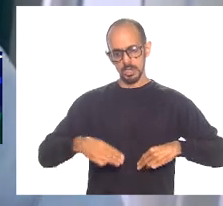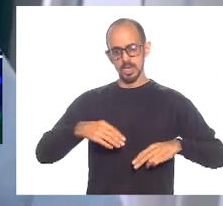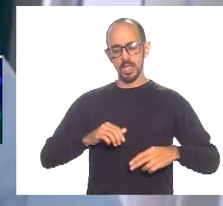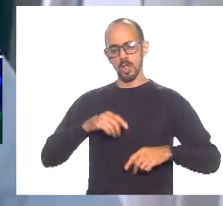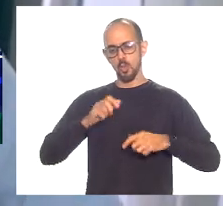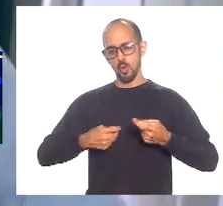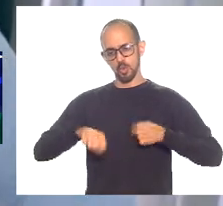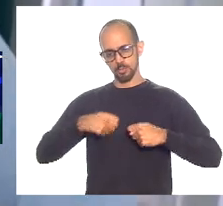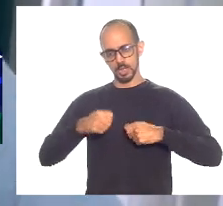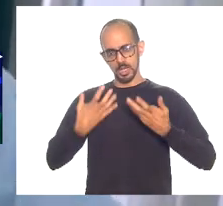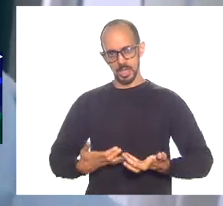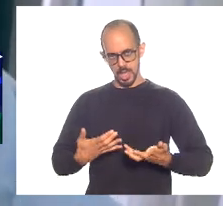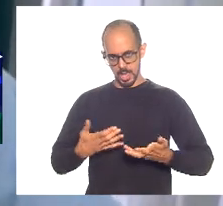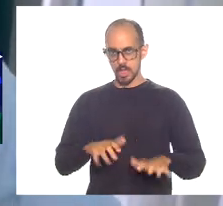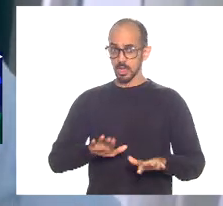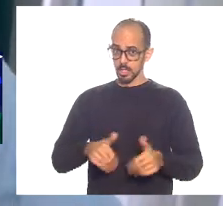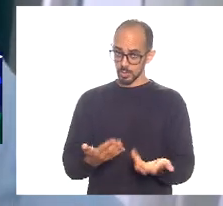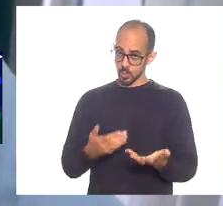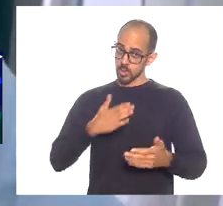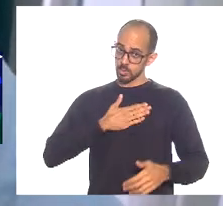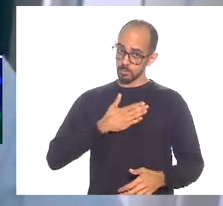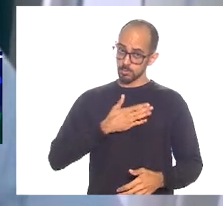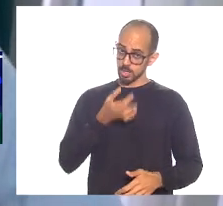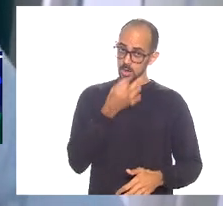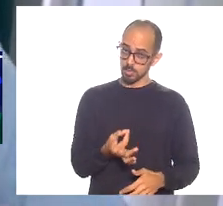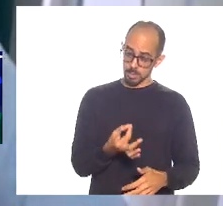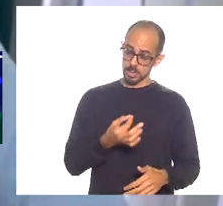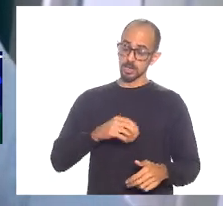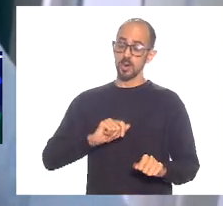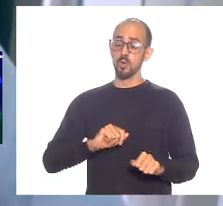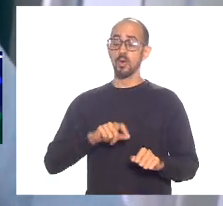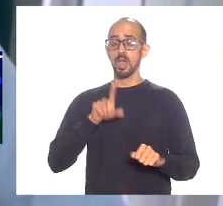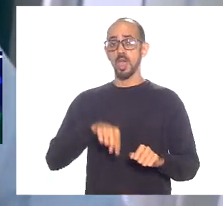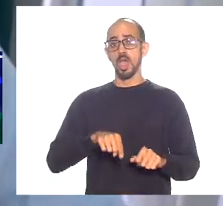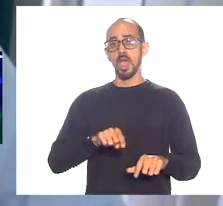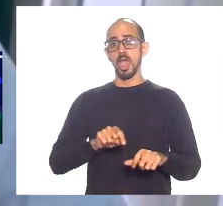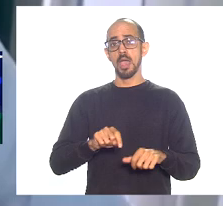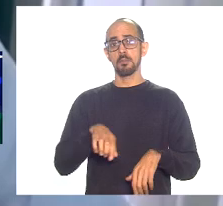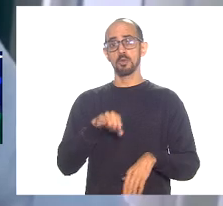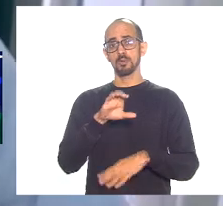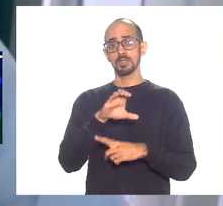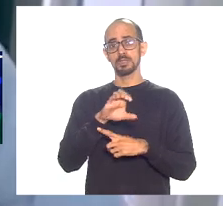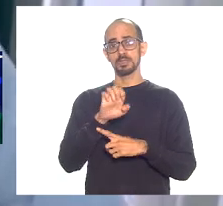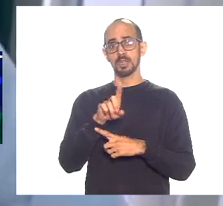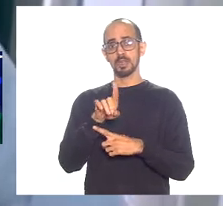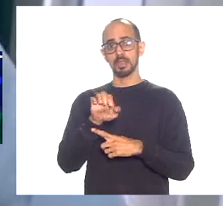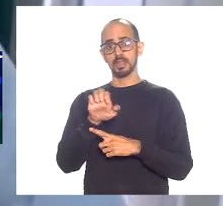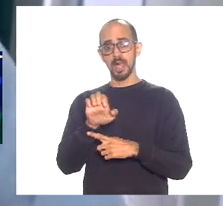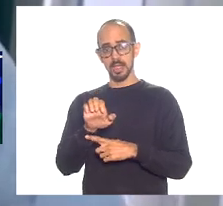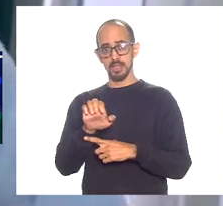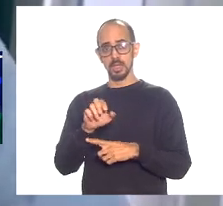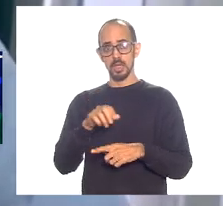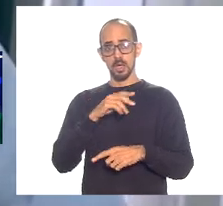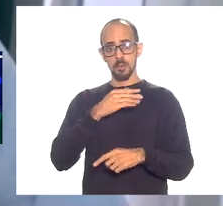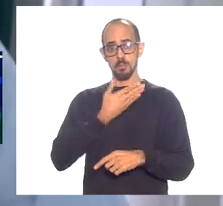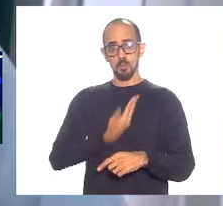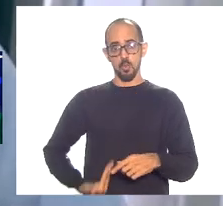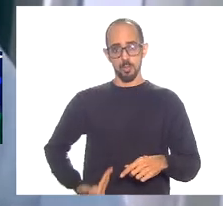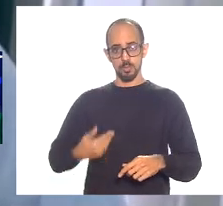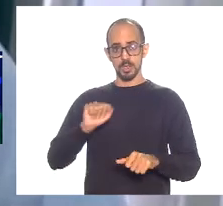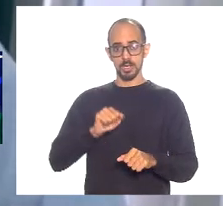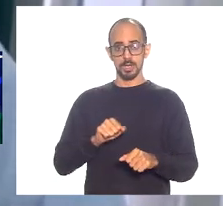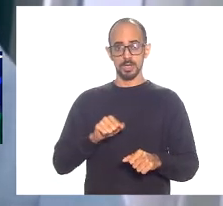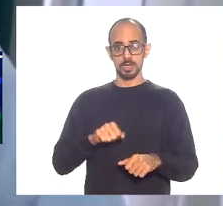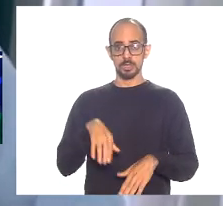isso passa aqui essa manifestação e Claro do meu ponto de vista na minha defesa é pô mas eu da República estatal indivisível e